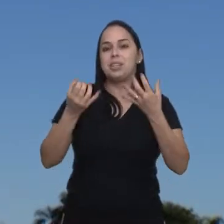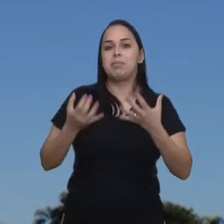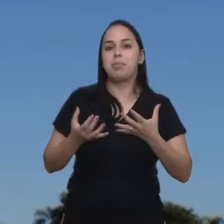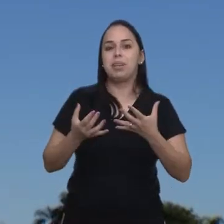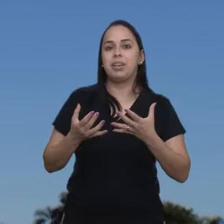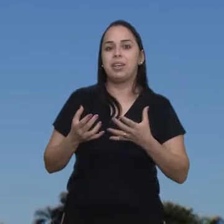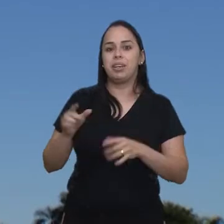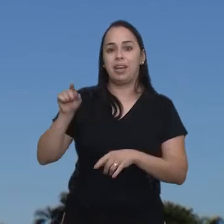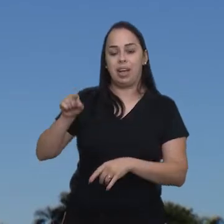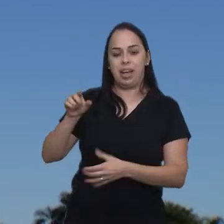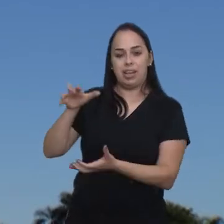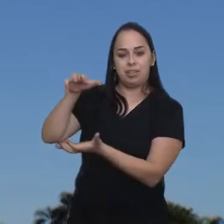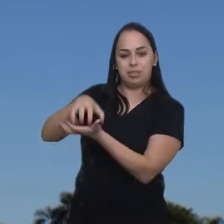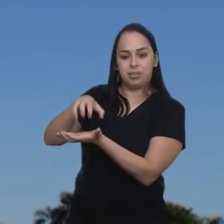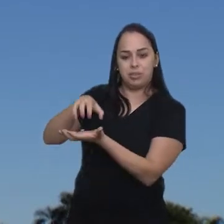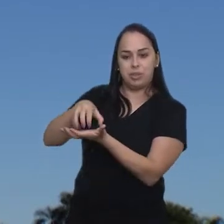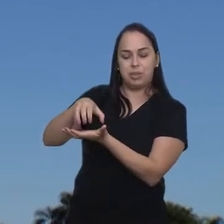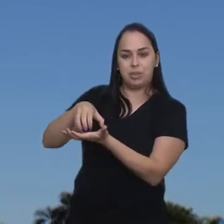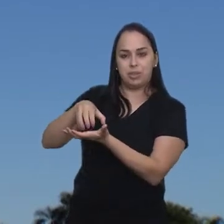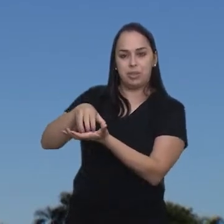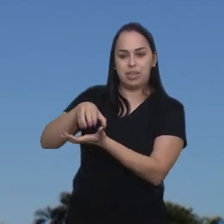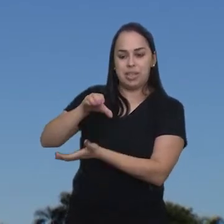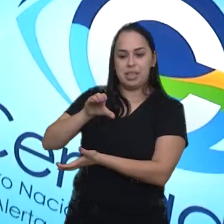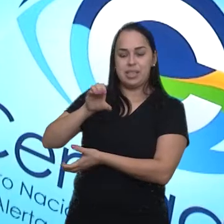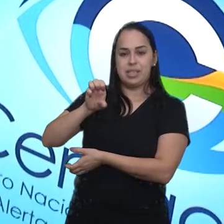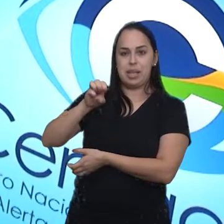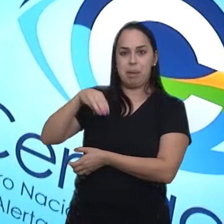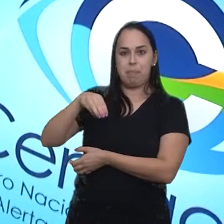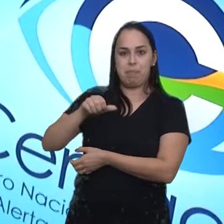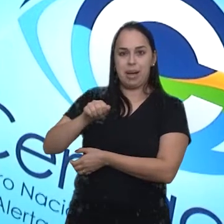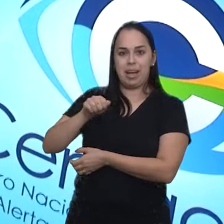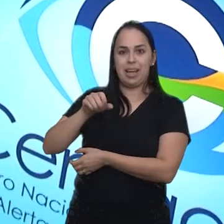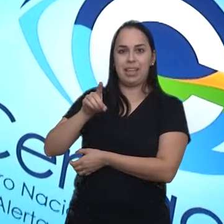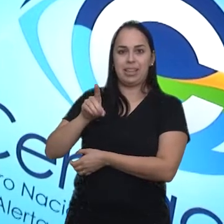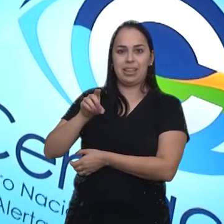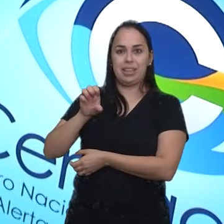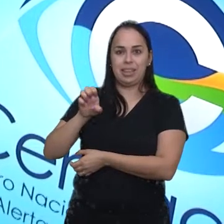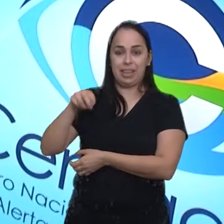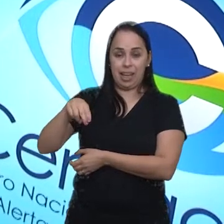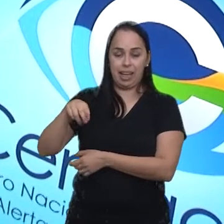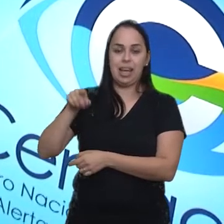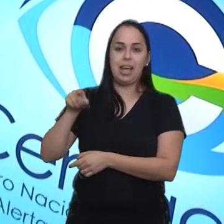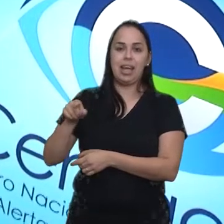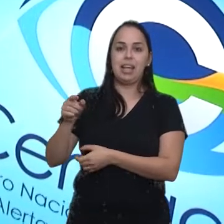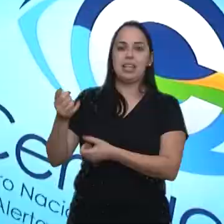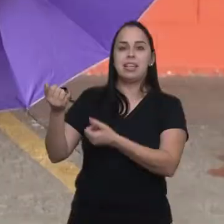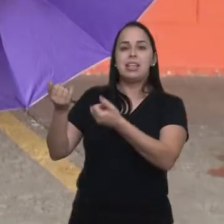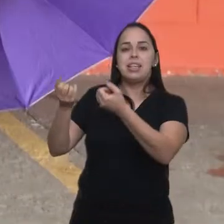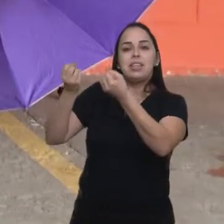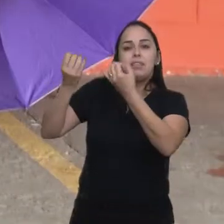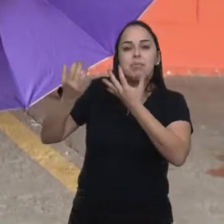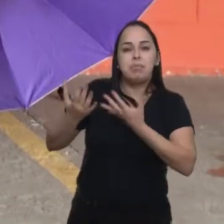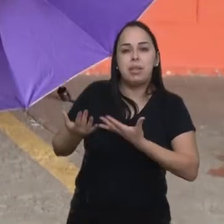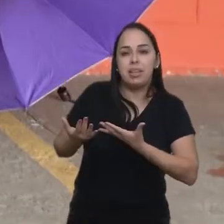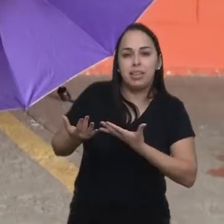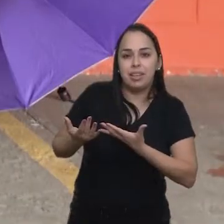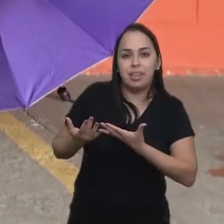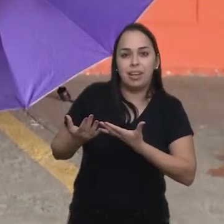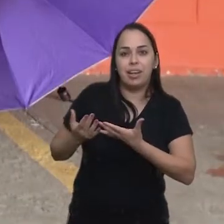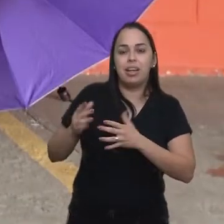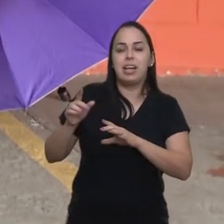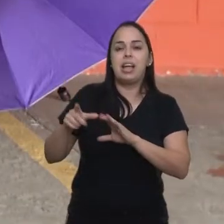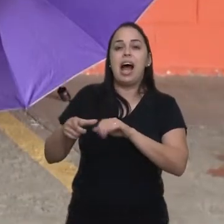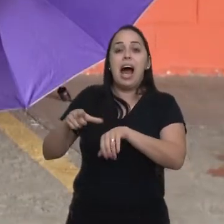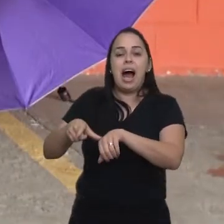pelo CEMADEM, o Centro Nacional de Monitoramento e Alertas de Desastres Naturais. Os alertas são emitidos